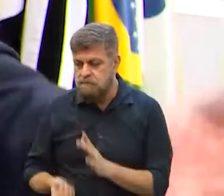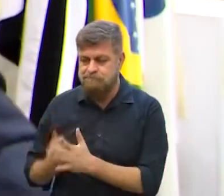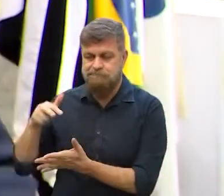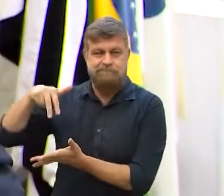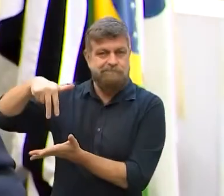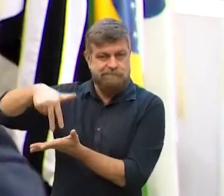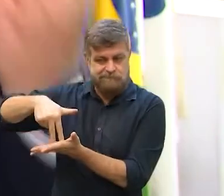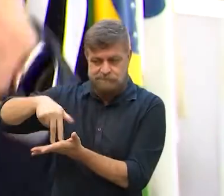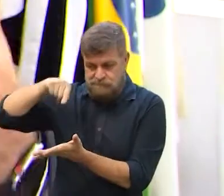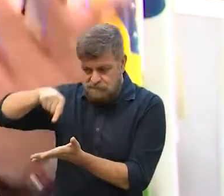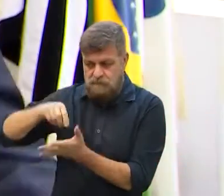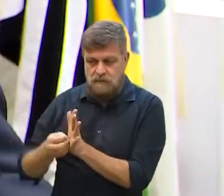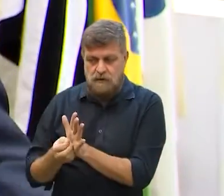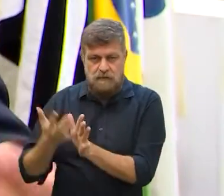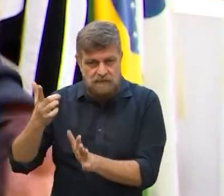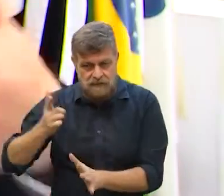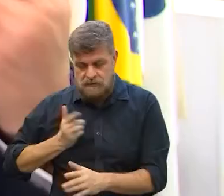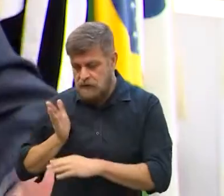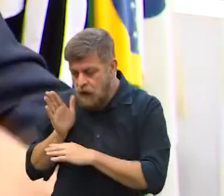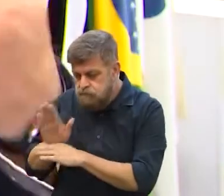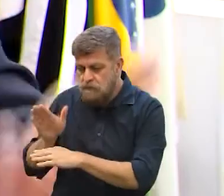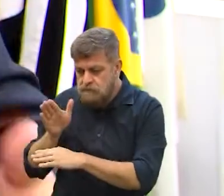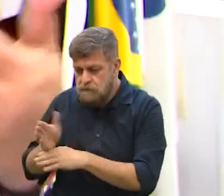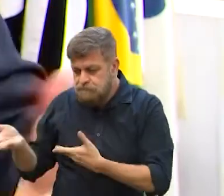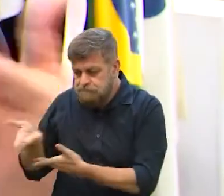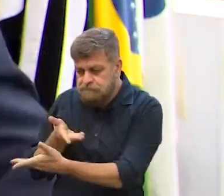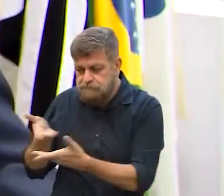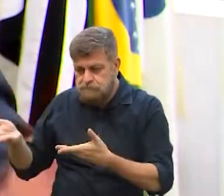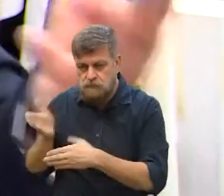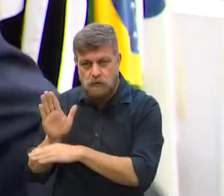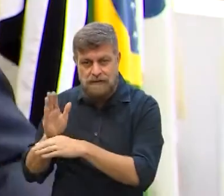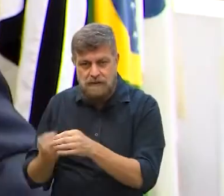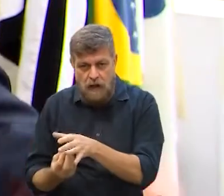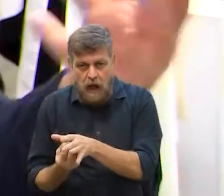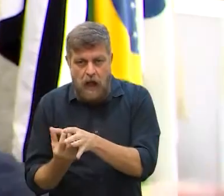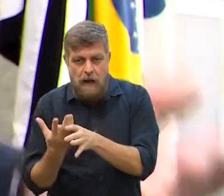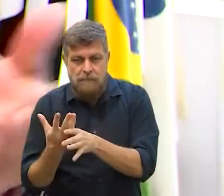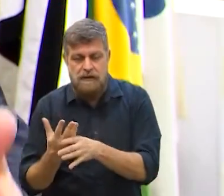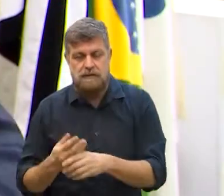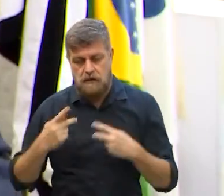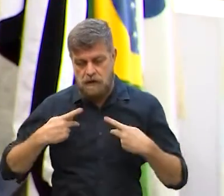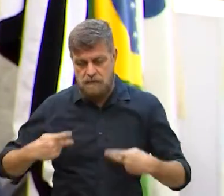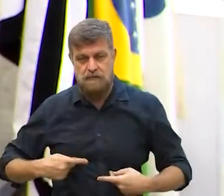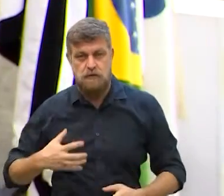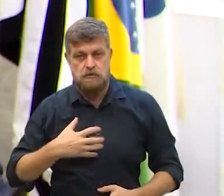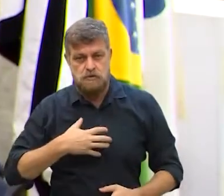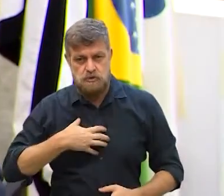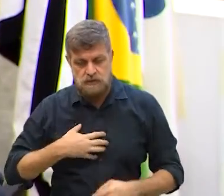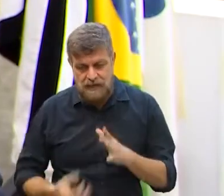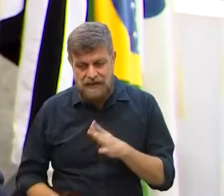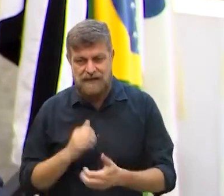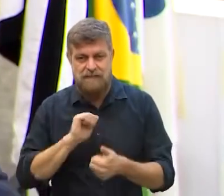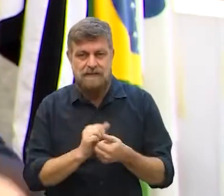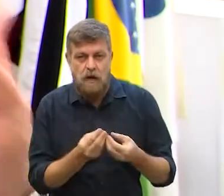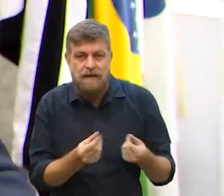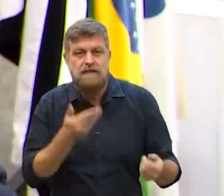o homem se conhece como homem, muitas vezes vem colaborando um com o outro, através a planta colaborando com o ser humano, de